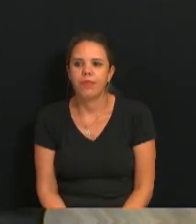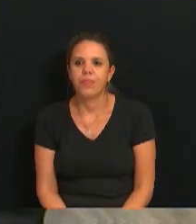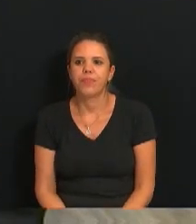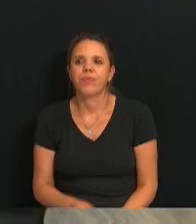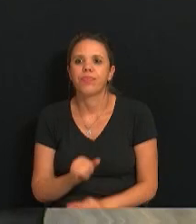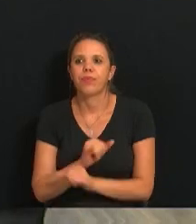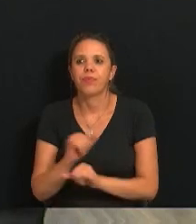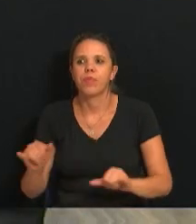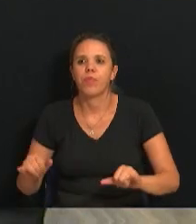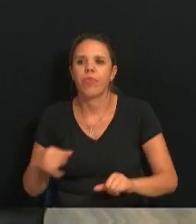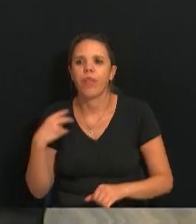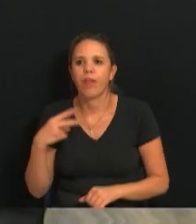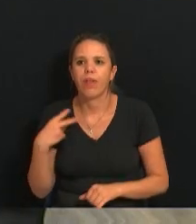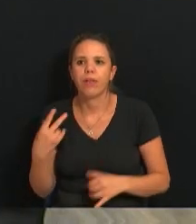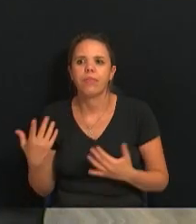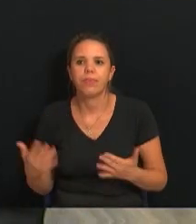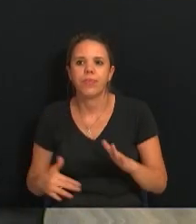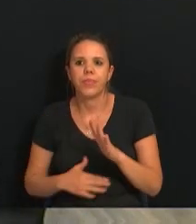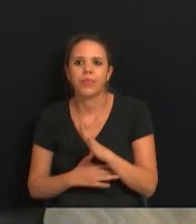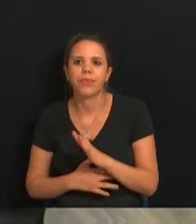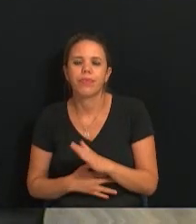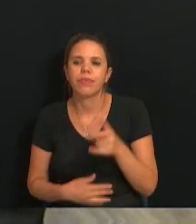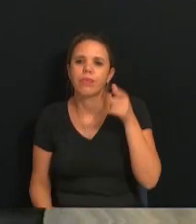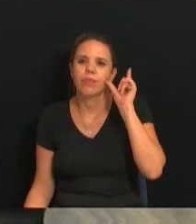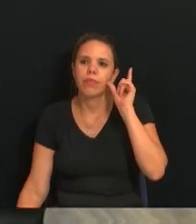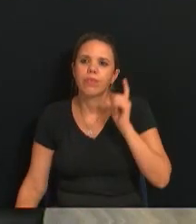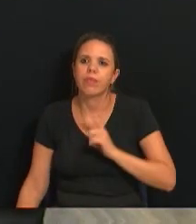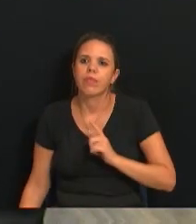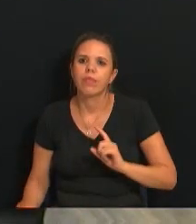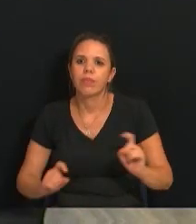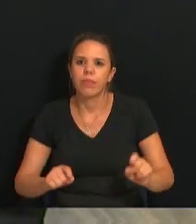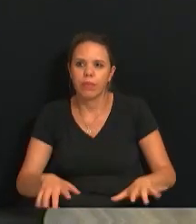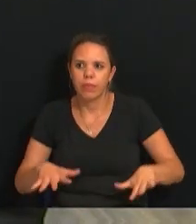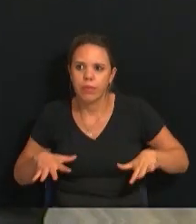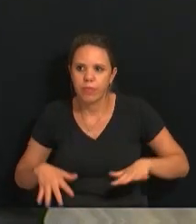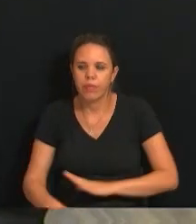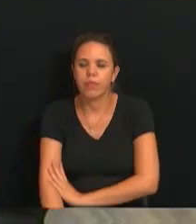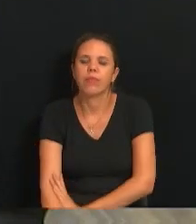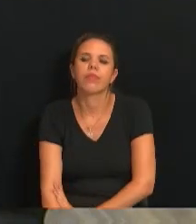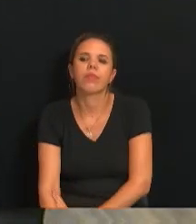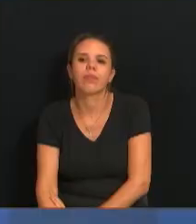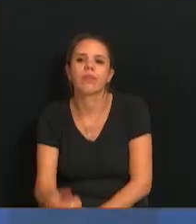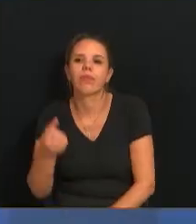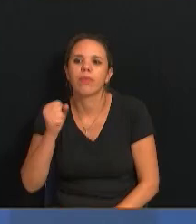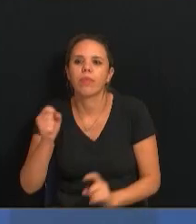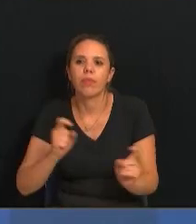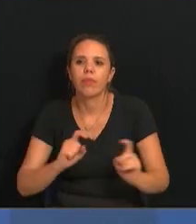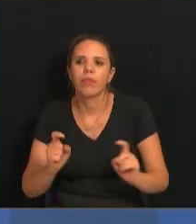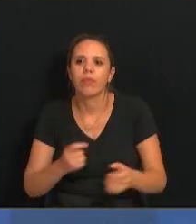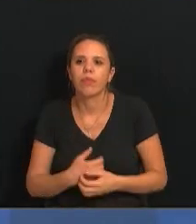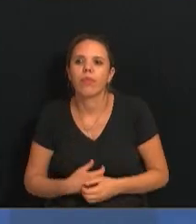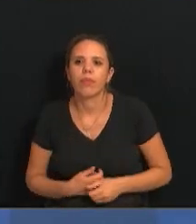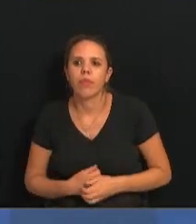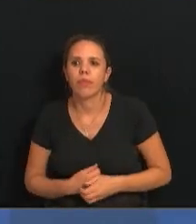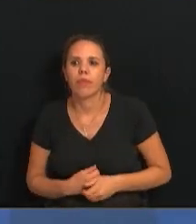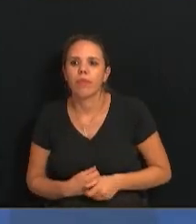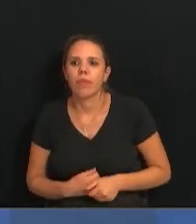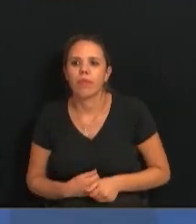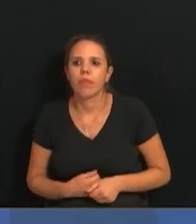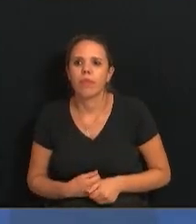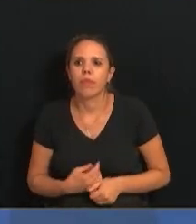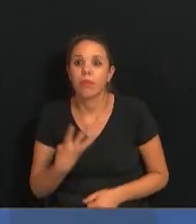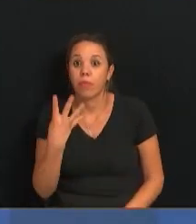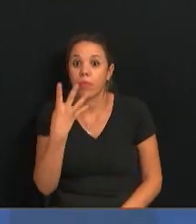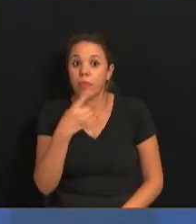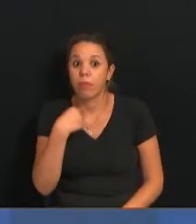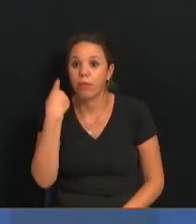notícias do Legislativo e ontem nós tivemos uma audiência pública. Foi a 8ª audiência pública que durou cerca de